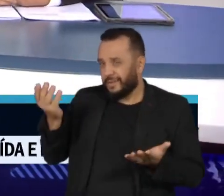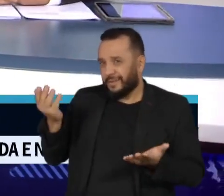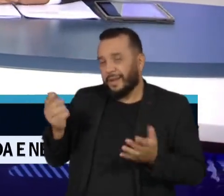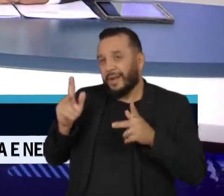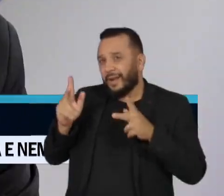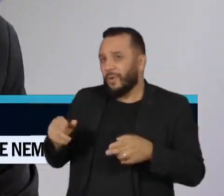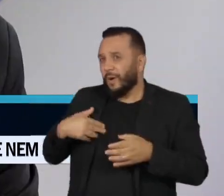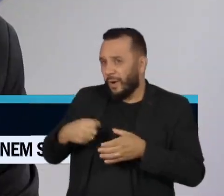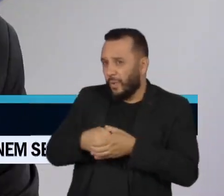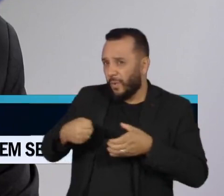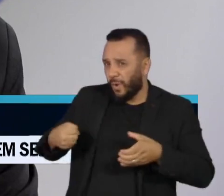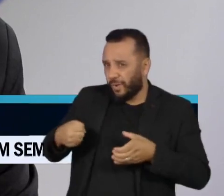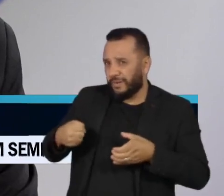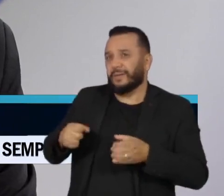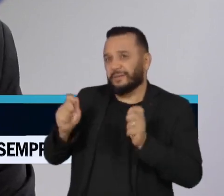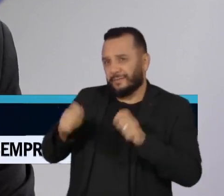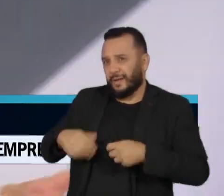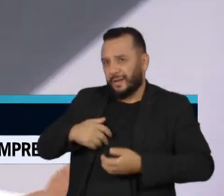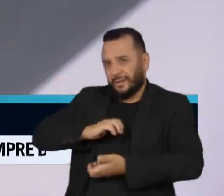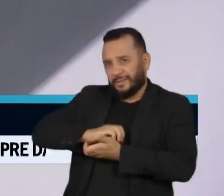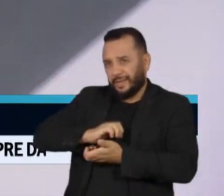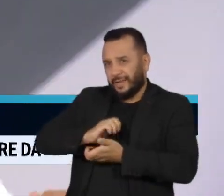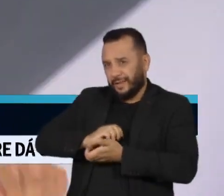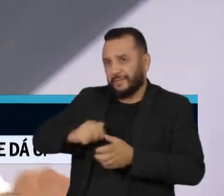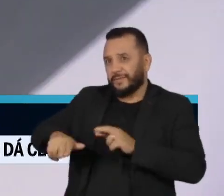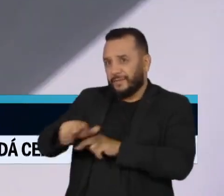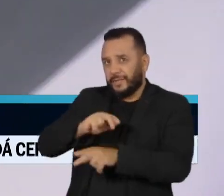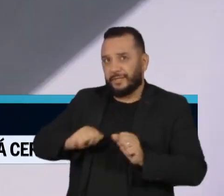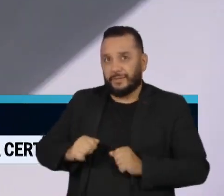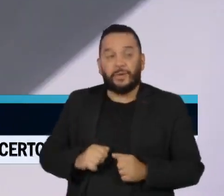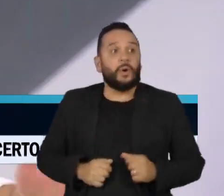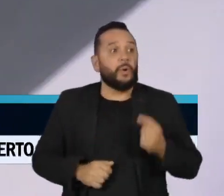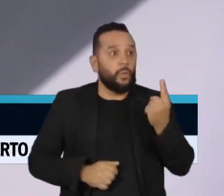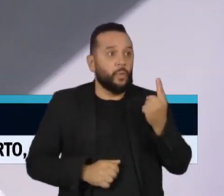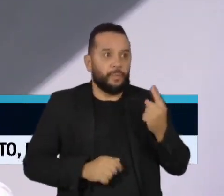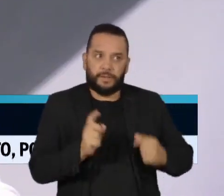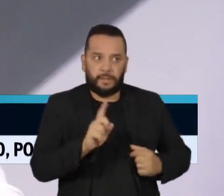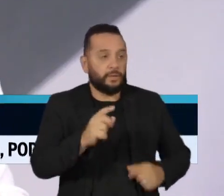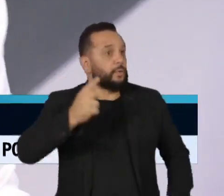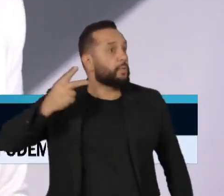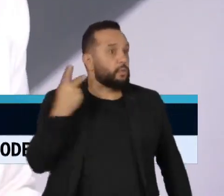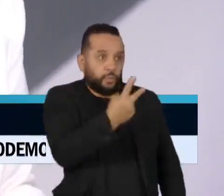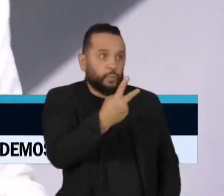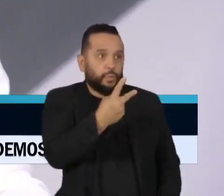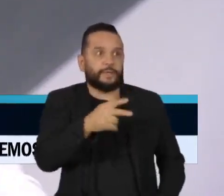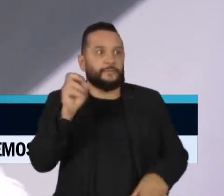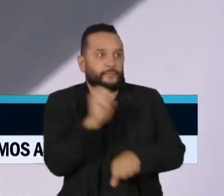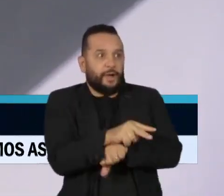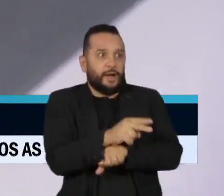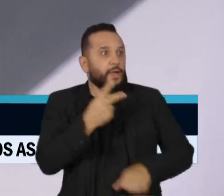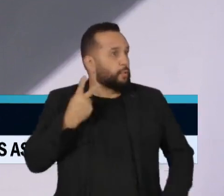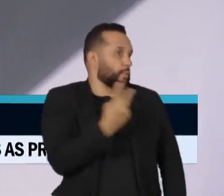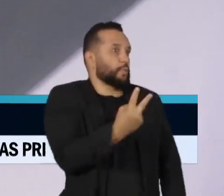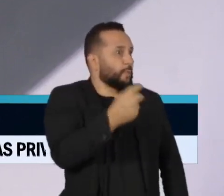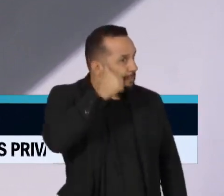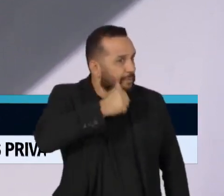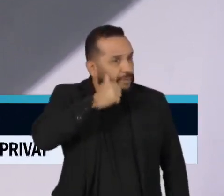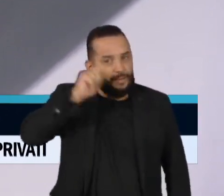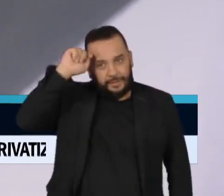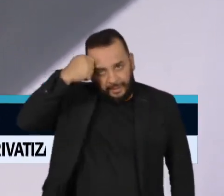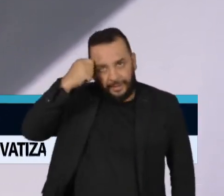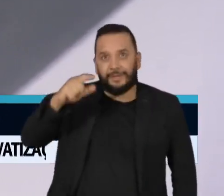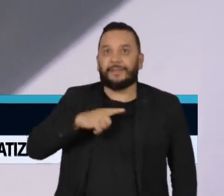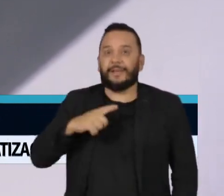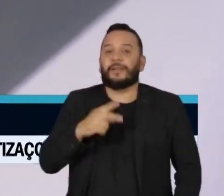para tornar a Suprema Corte mais diversa? Uma não, duas. Digo uma, se que tem é a duas vaga vagas, de agora. Né? Exatamente. Se nós temos